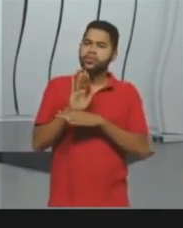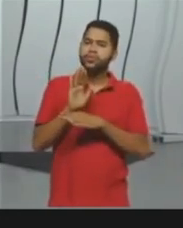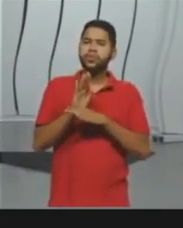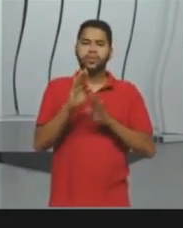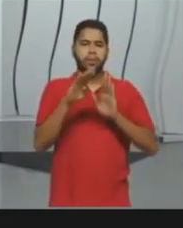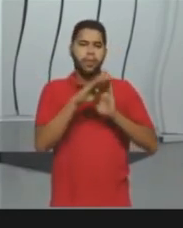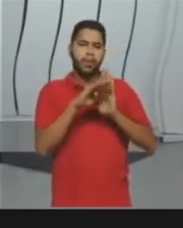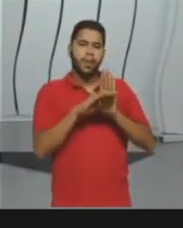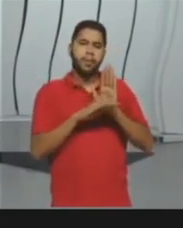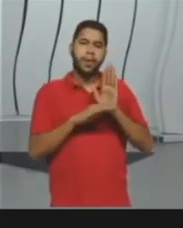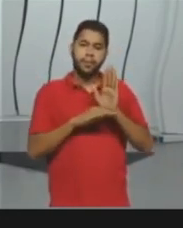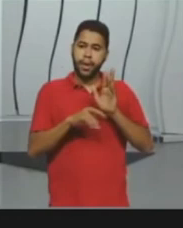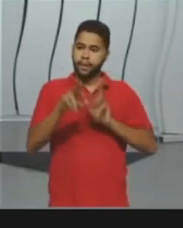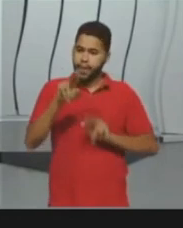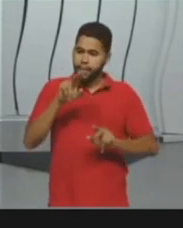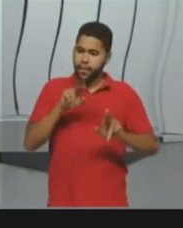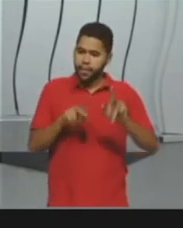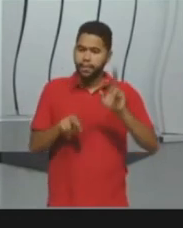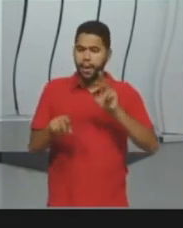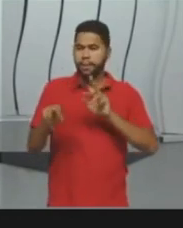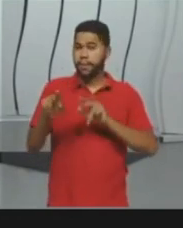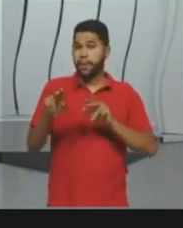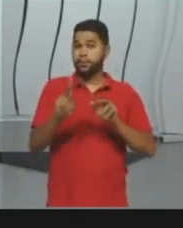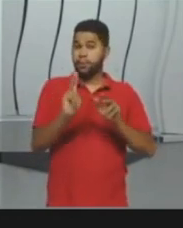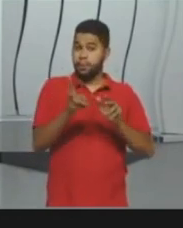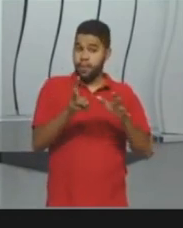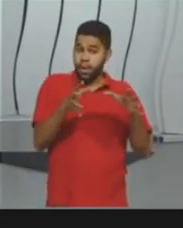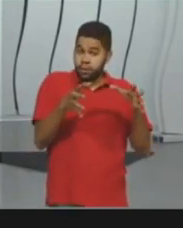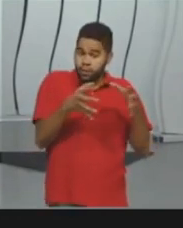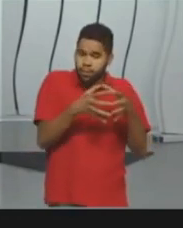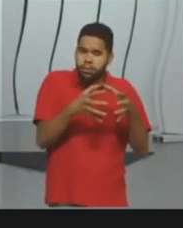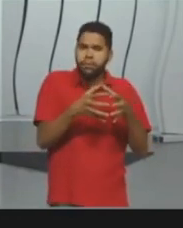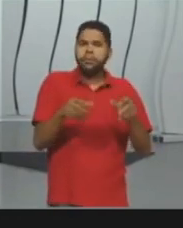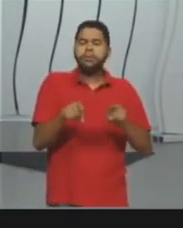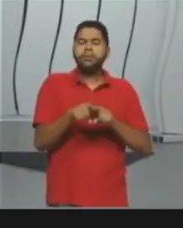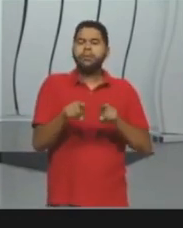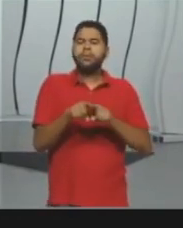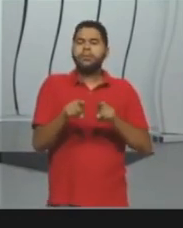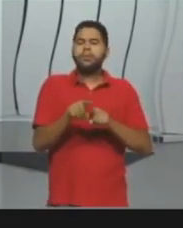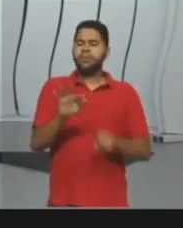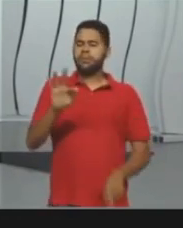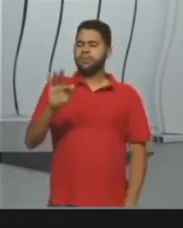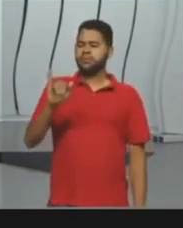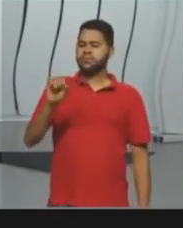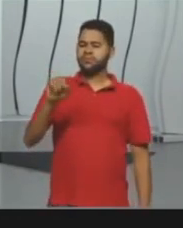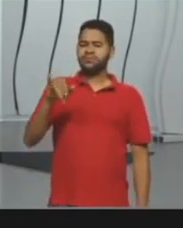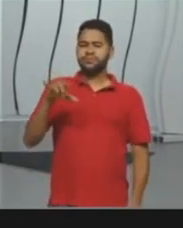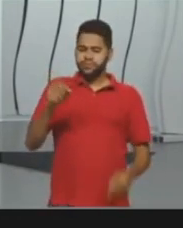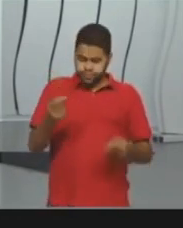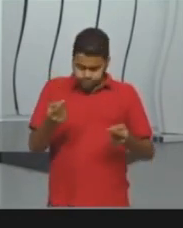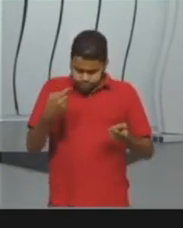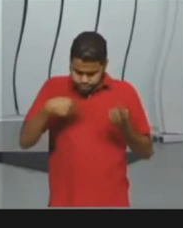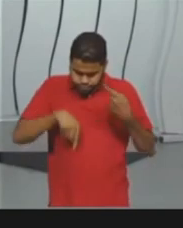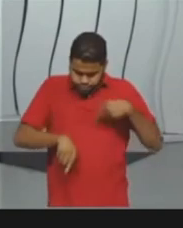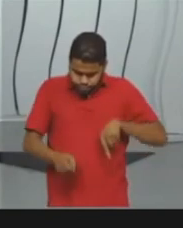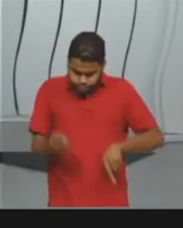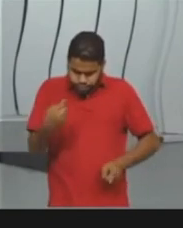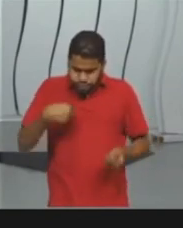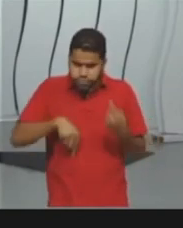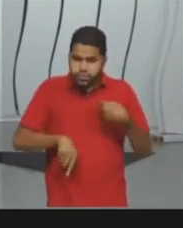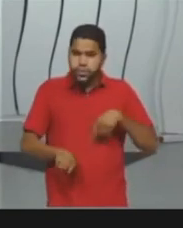a gente a classificar seres vivos diferentes também, seres do mesmo grupo. Fisiologia, como funciona o seu corpo, né?